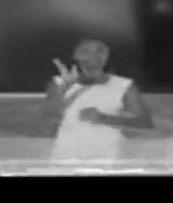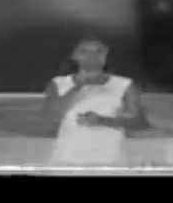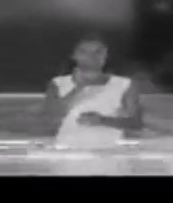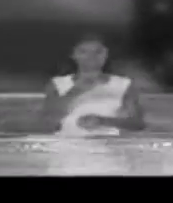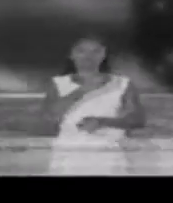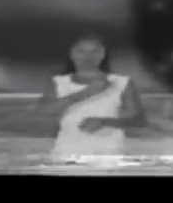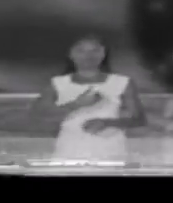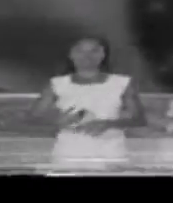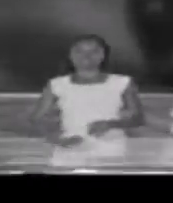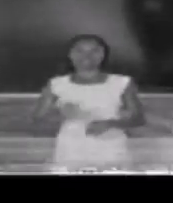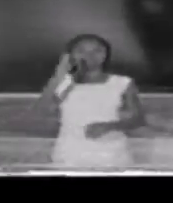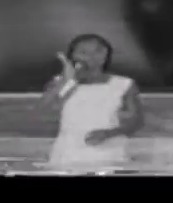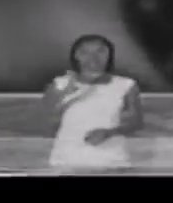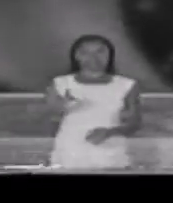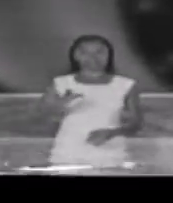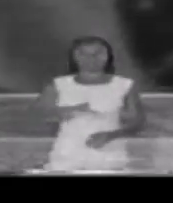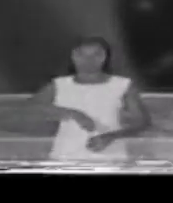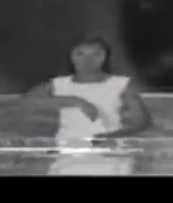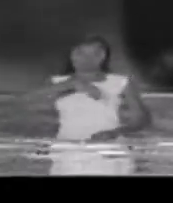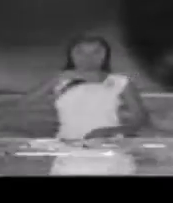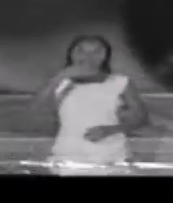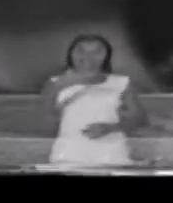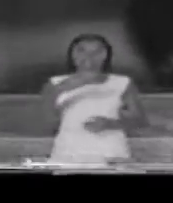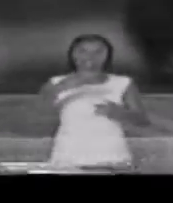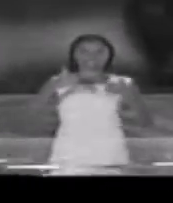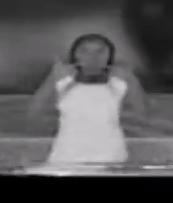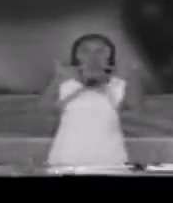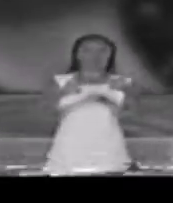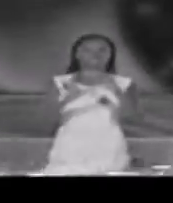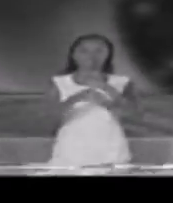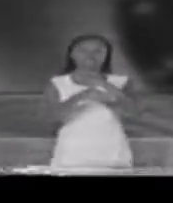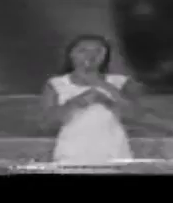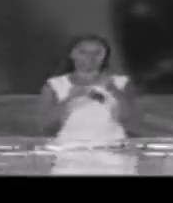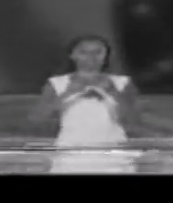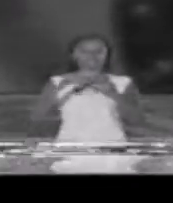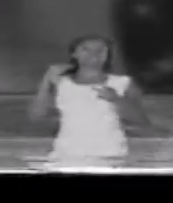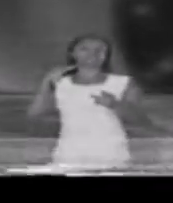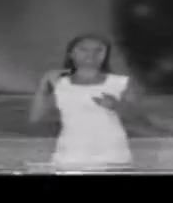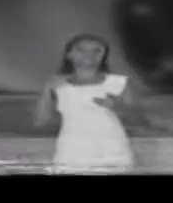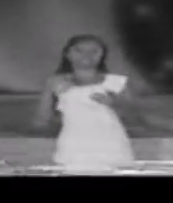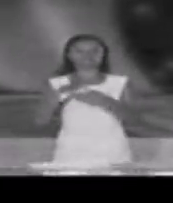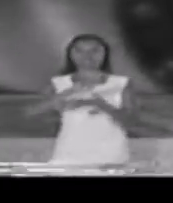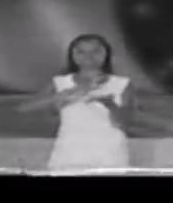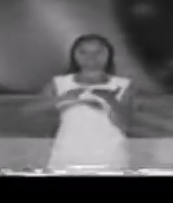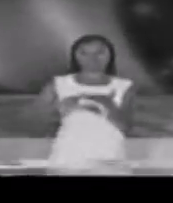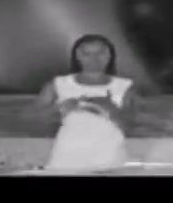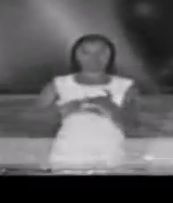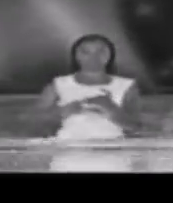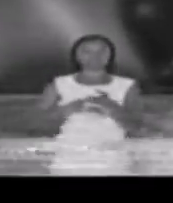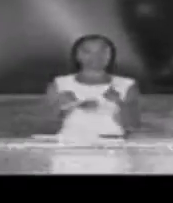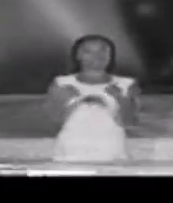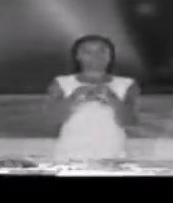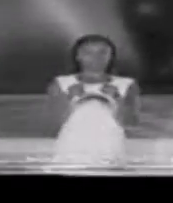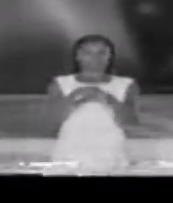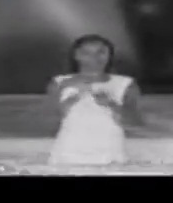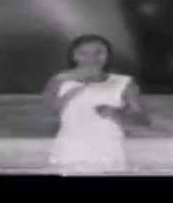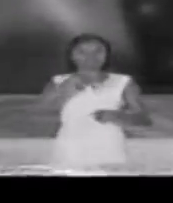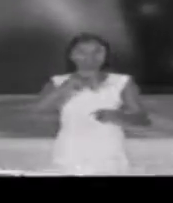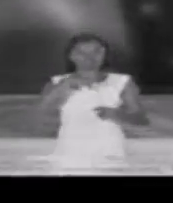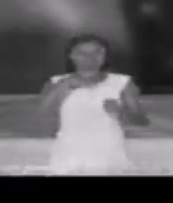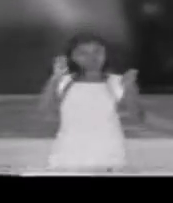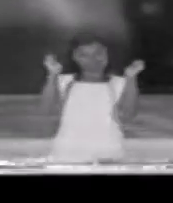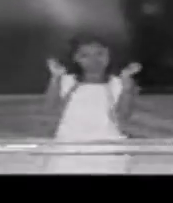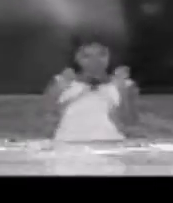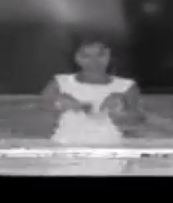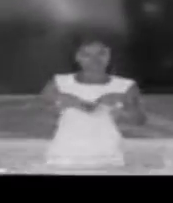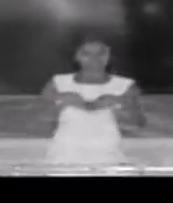Nós mulheres estamos preparadas para governar o Brasil. Temos coragem para enfrentar corruptos, banqueiros, especuladores.